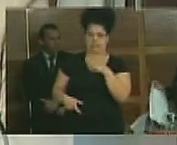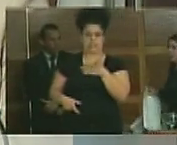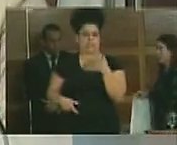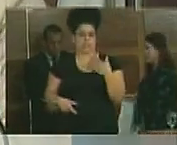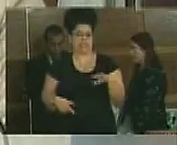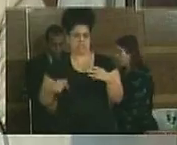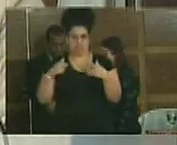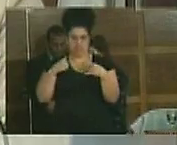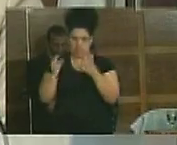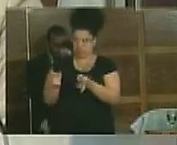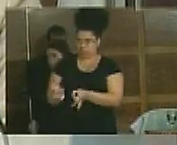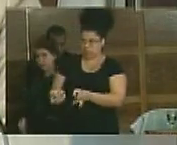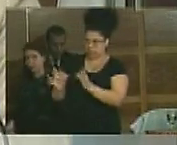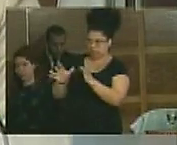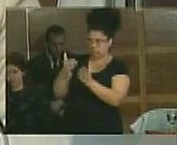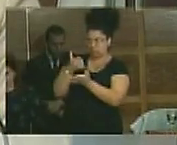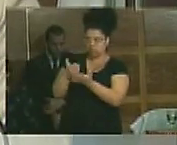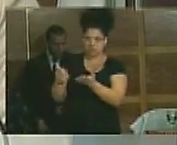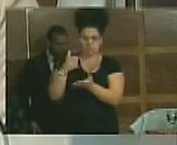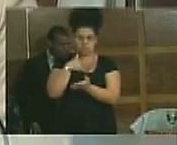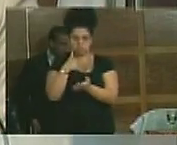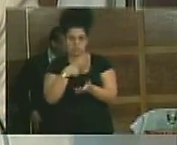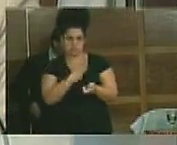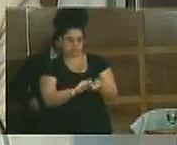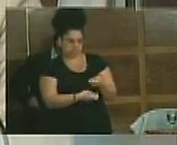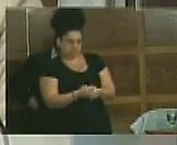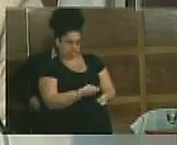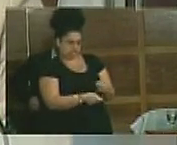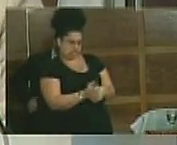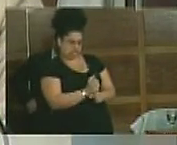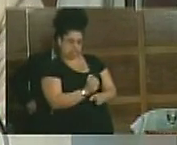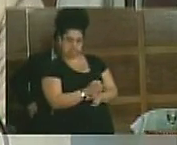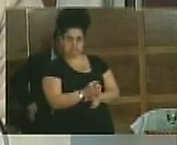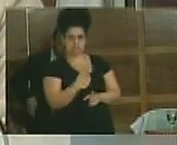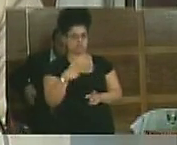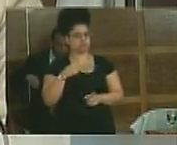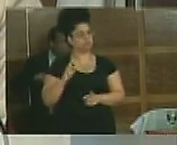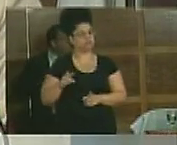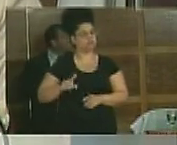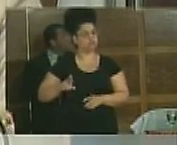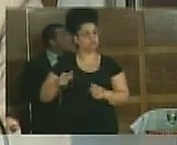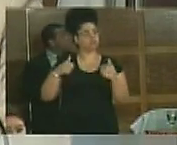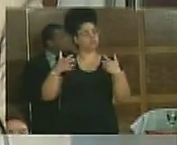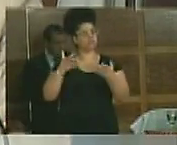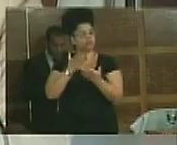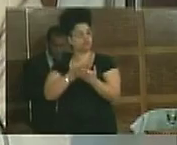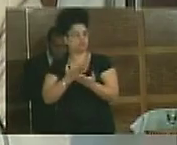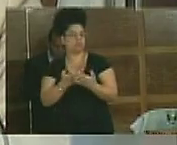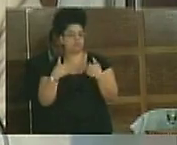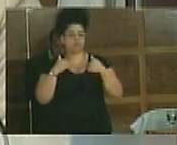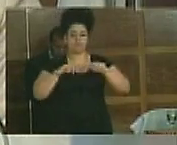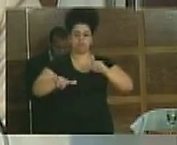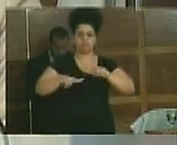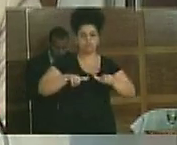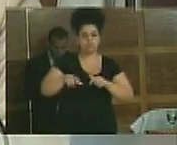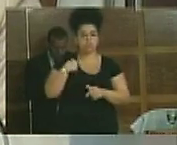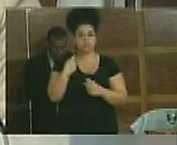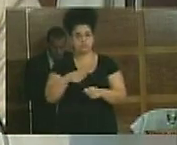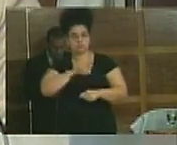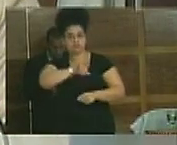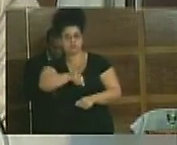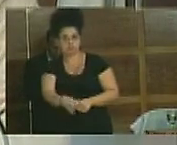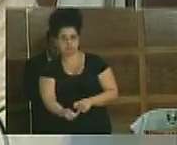vou vender droga? Eu vou ser traficante? Não, eu quero trabalhar, eu quero estudar. Agora, cadê o trabalho? Cadê o estudo? Isso que a gente tem que dar